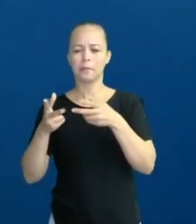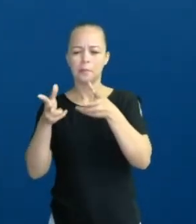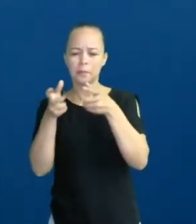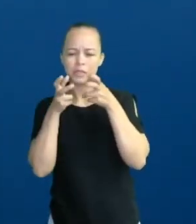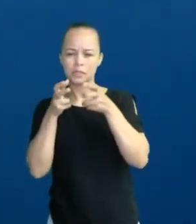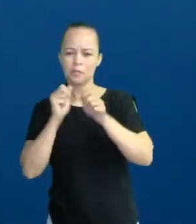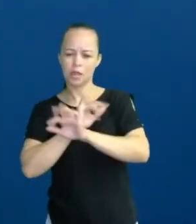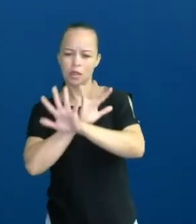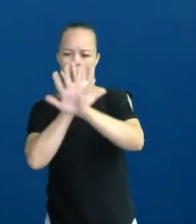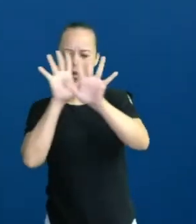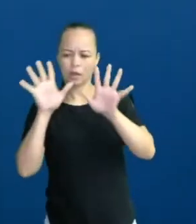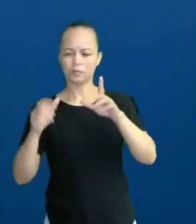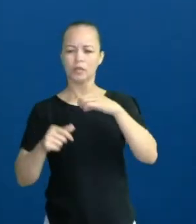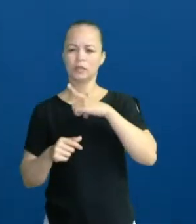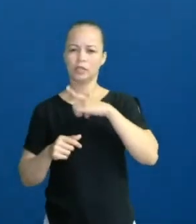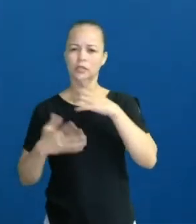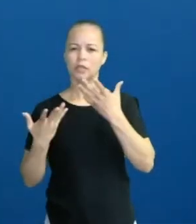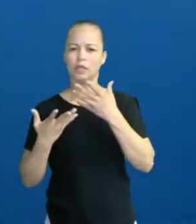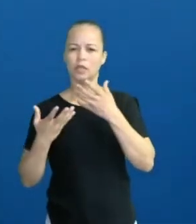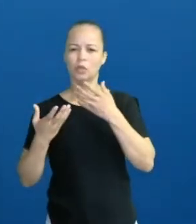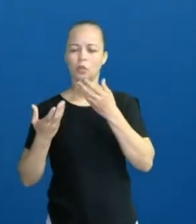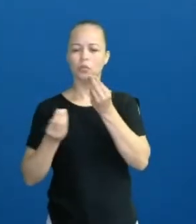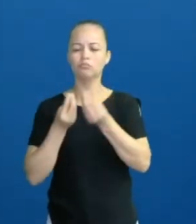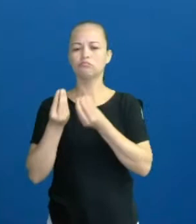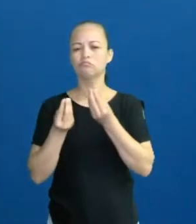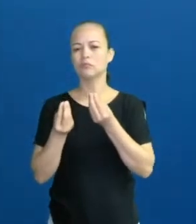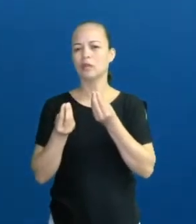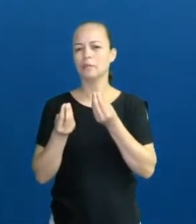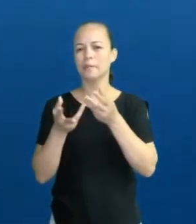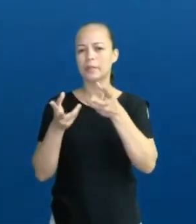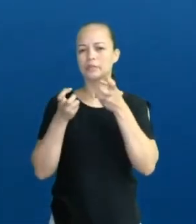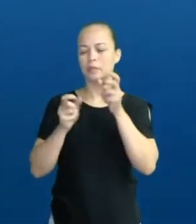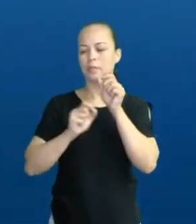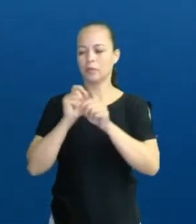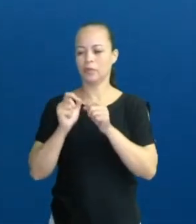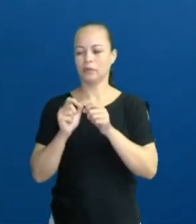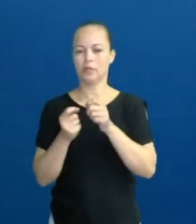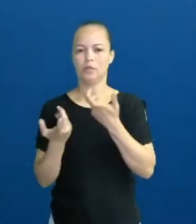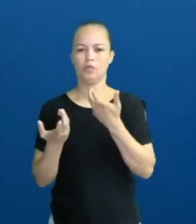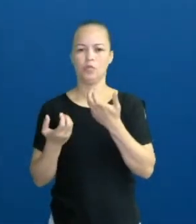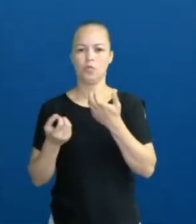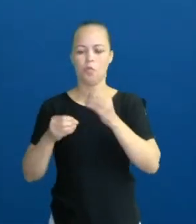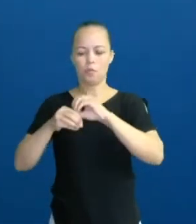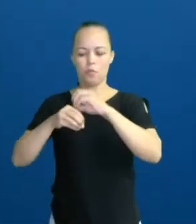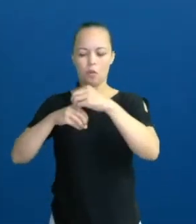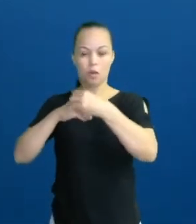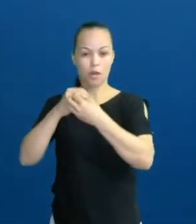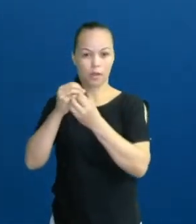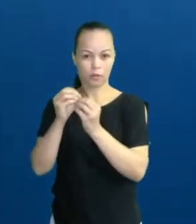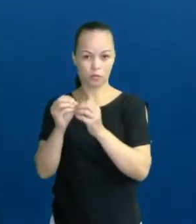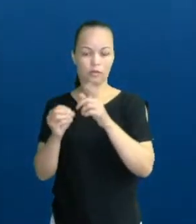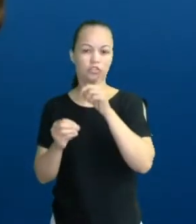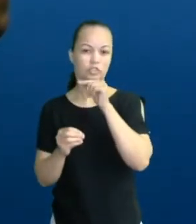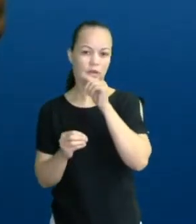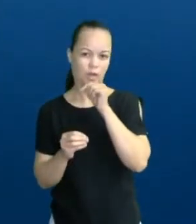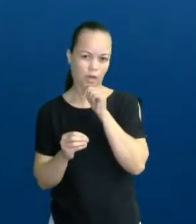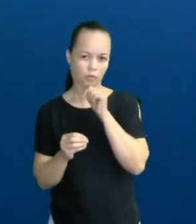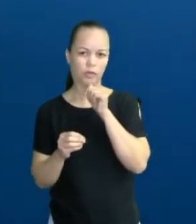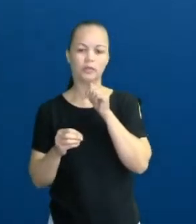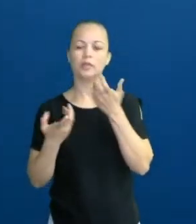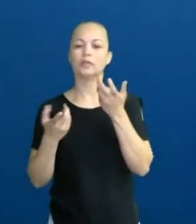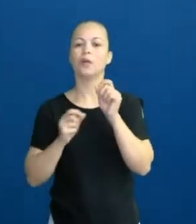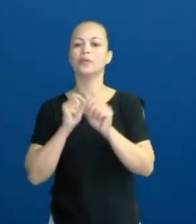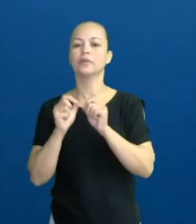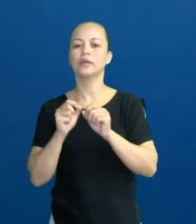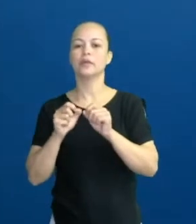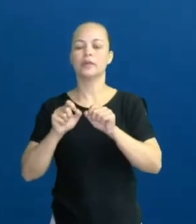quê? Eu tenho aqui no começo da minha reação, aqui dos meus reagentes, eu tenho moléculas de água. ou seja, na forma gasosa.